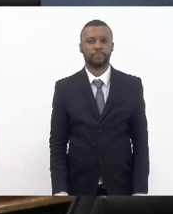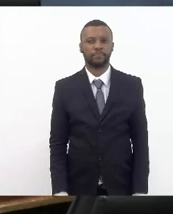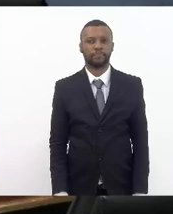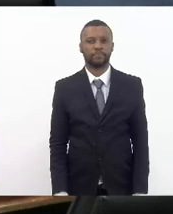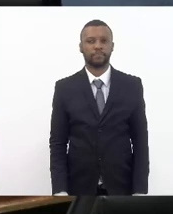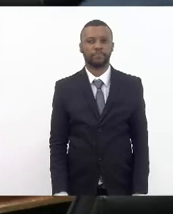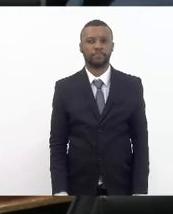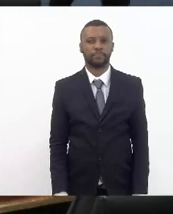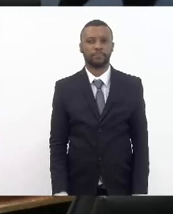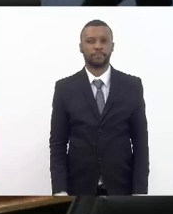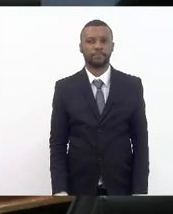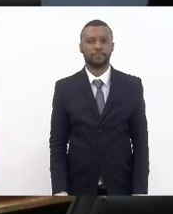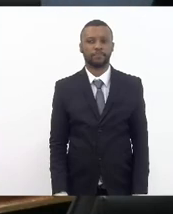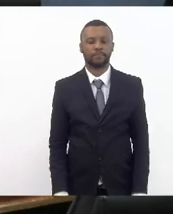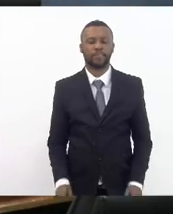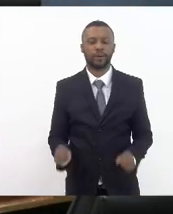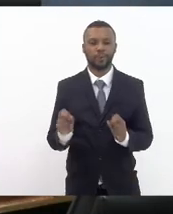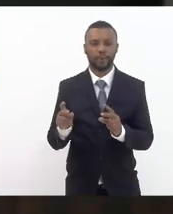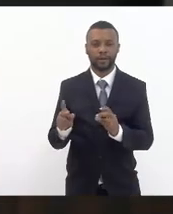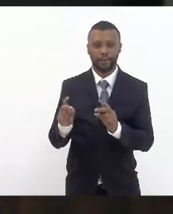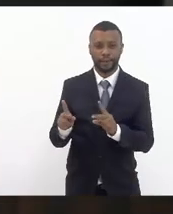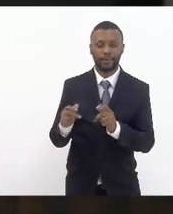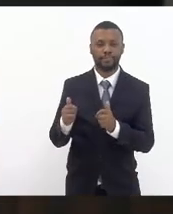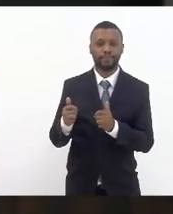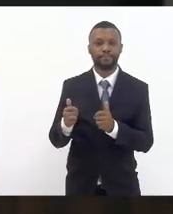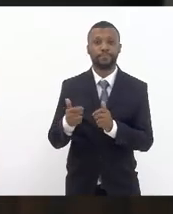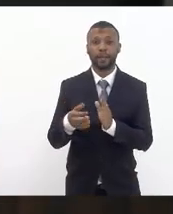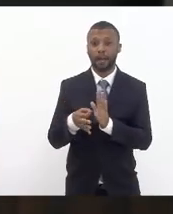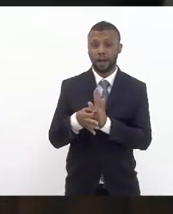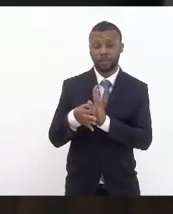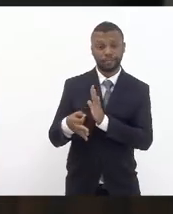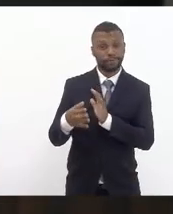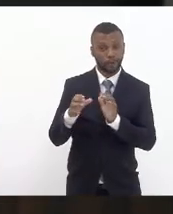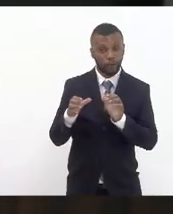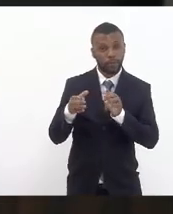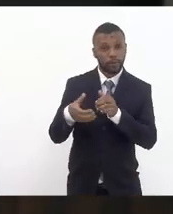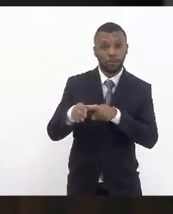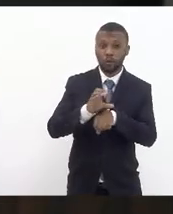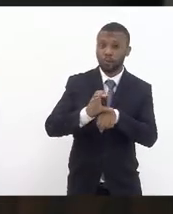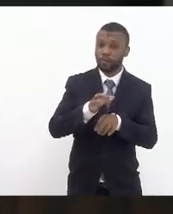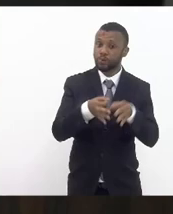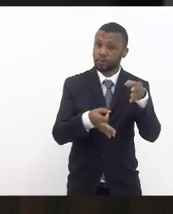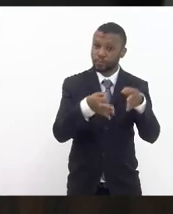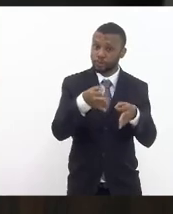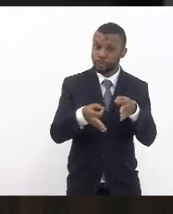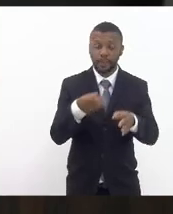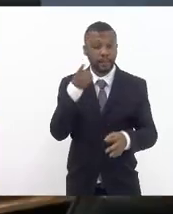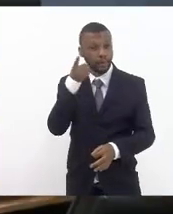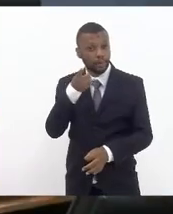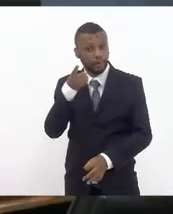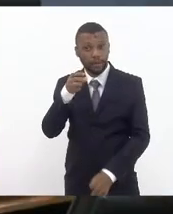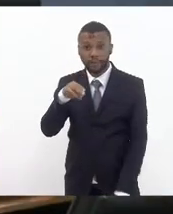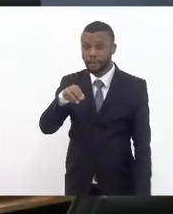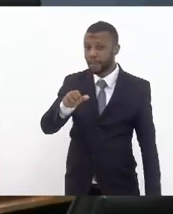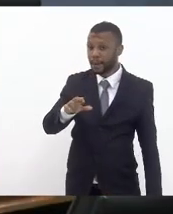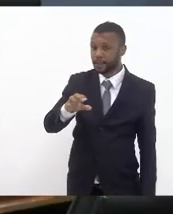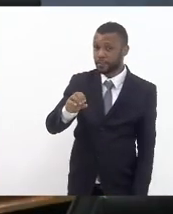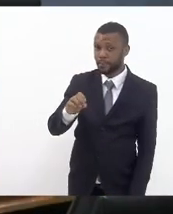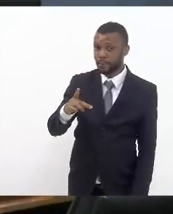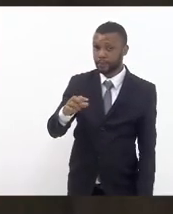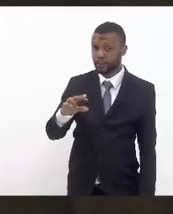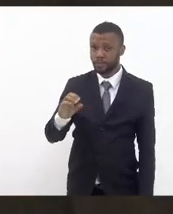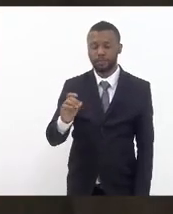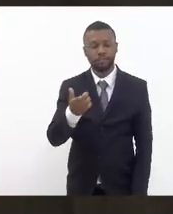Recuar nem para tomar impulso. Pela Comissão de Constituição e Justiça, deputado Márcio Pacheco. Senhor presidente, o